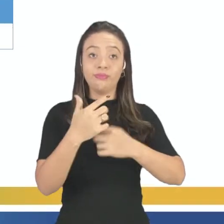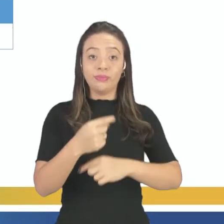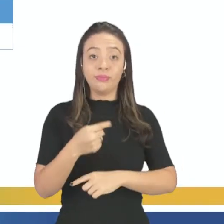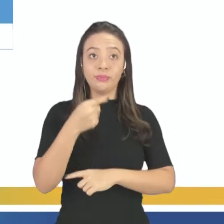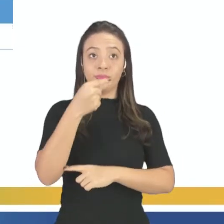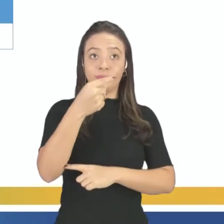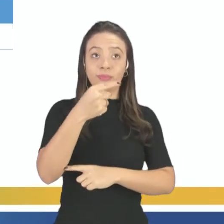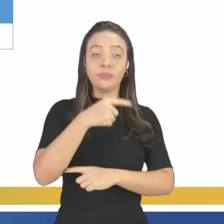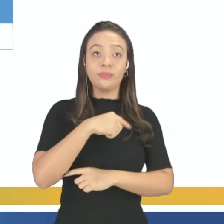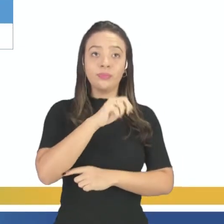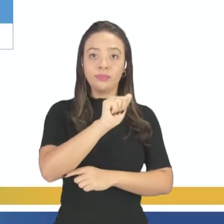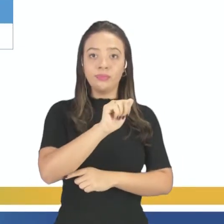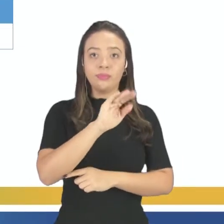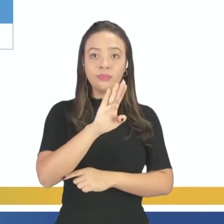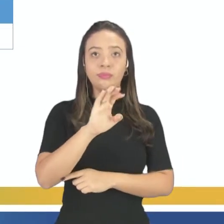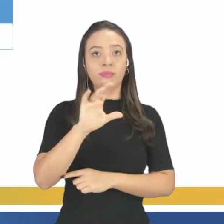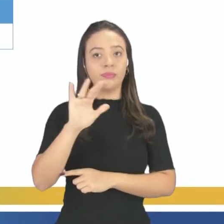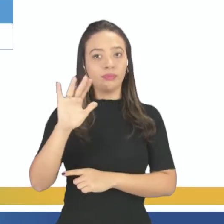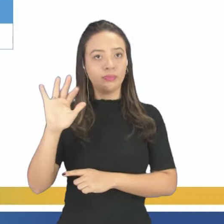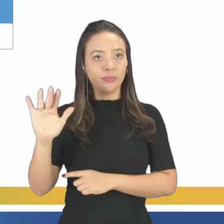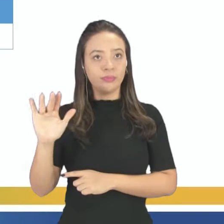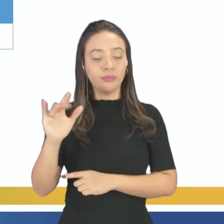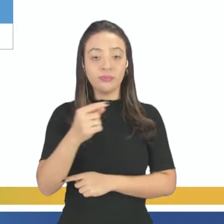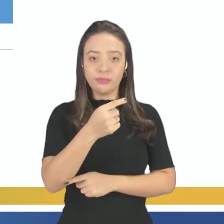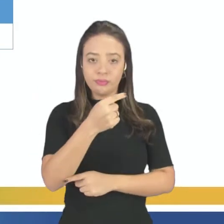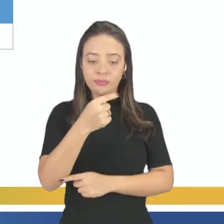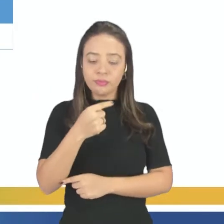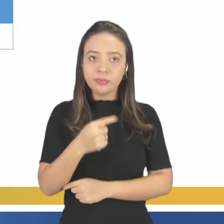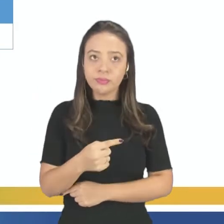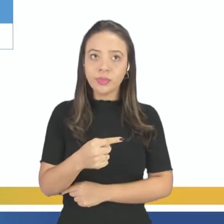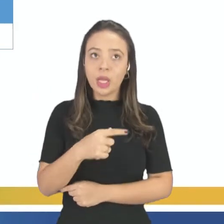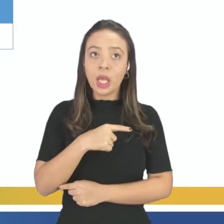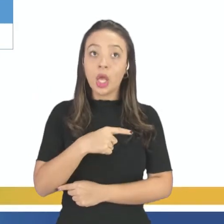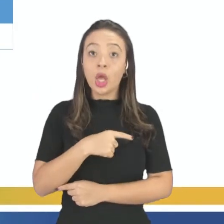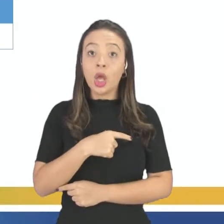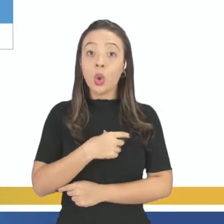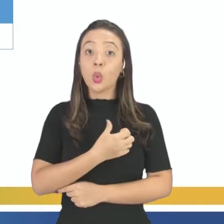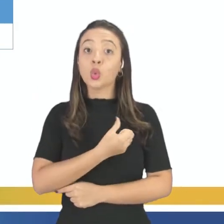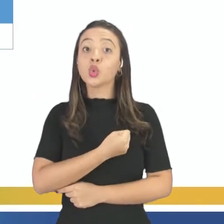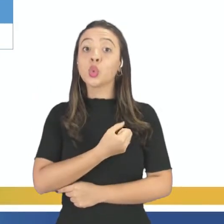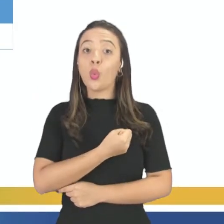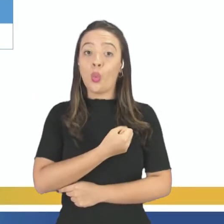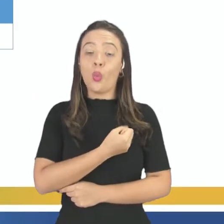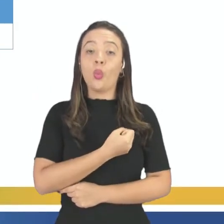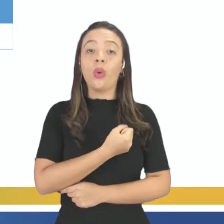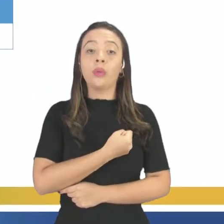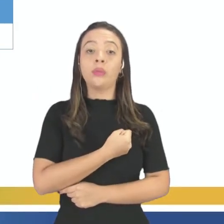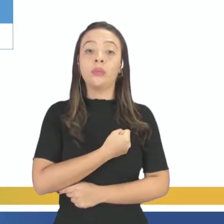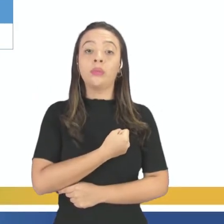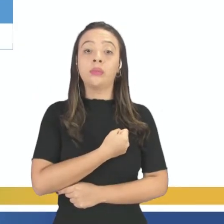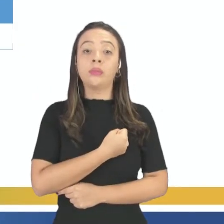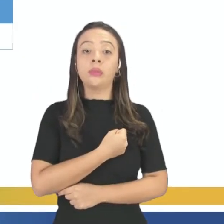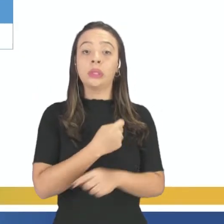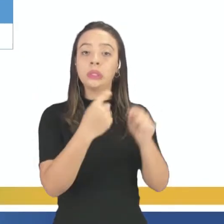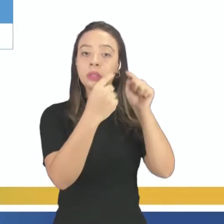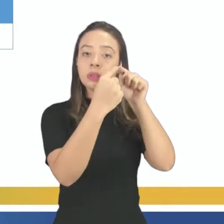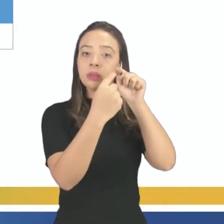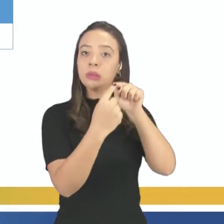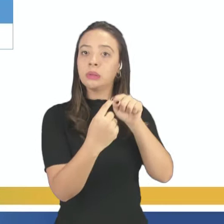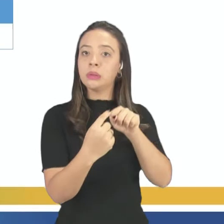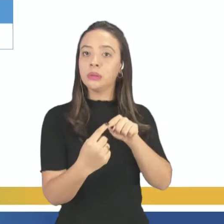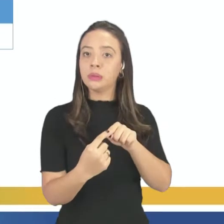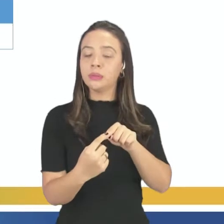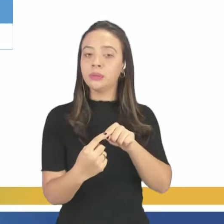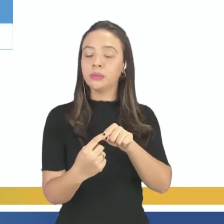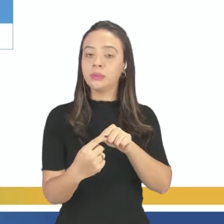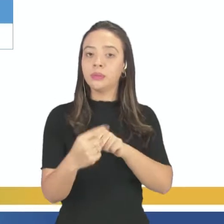temos o alfabeto e abaixo nós temos os valores numéricos correspondentes a cada uma delas. Então